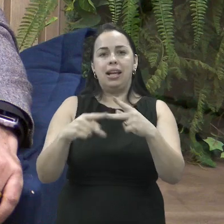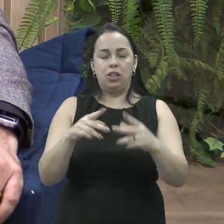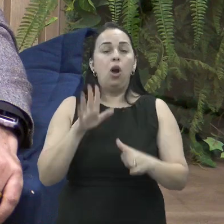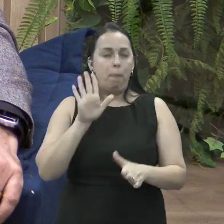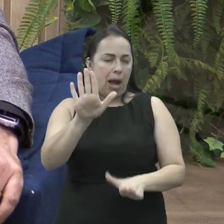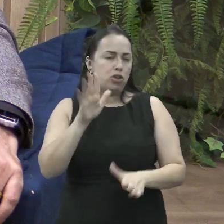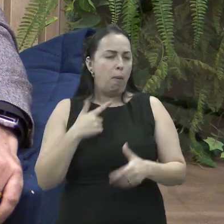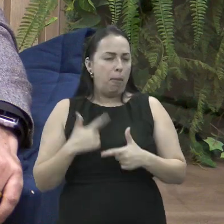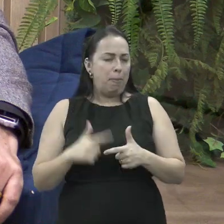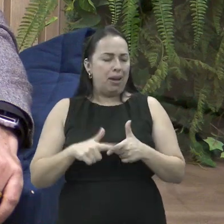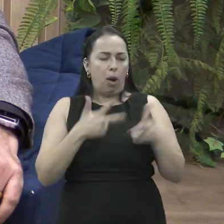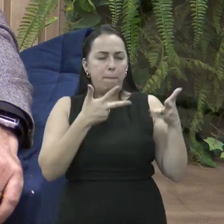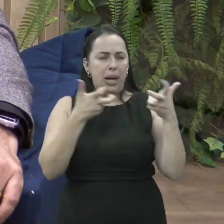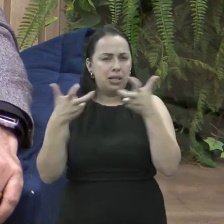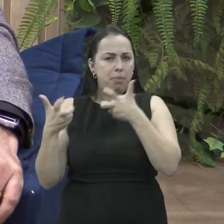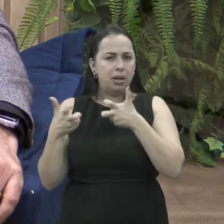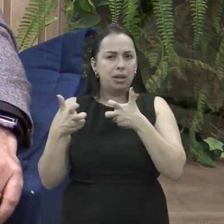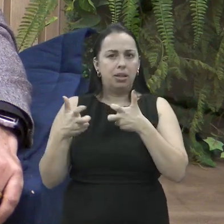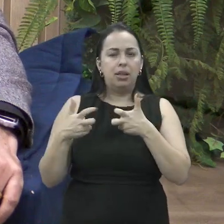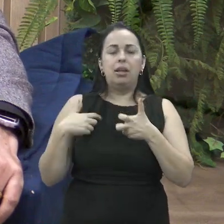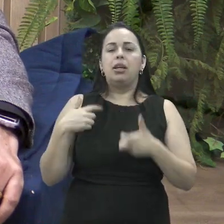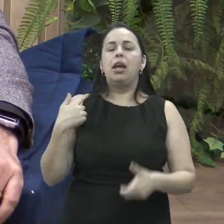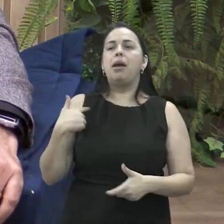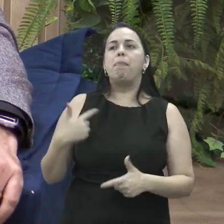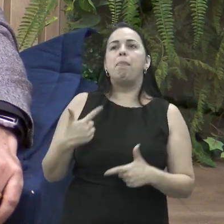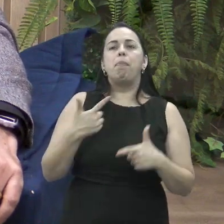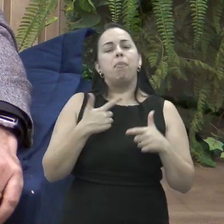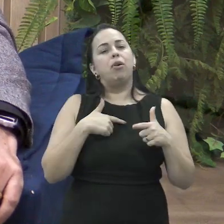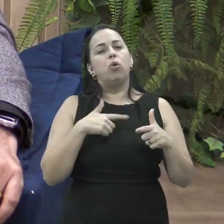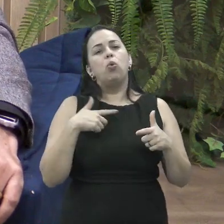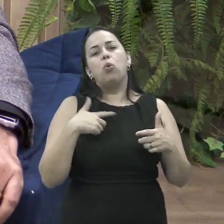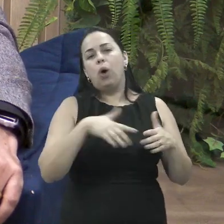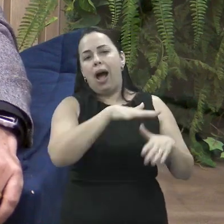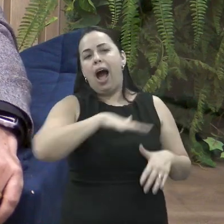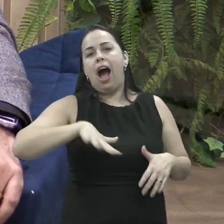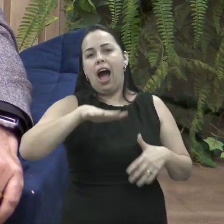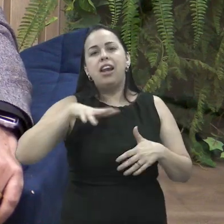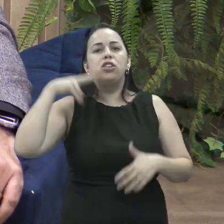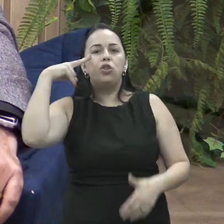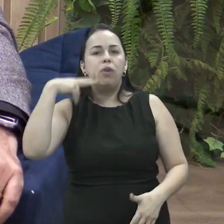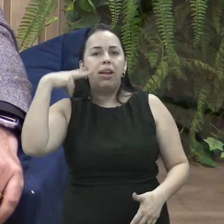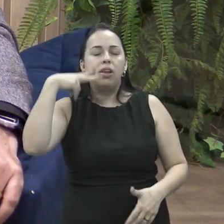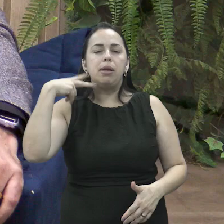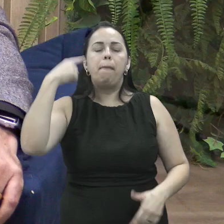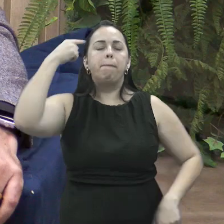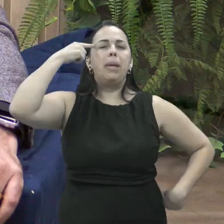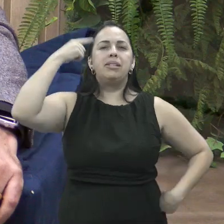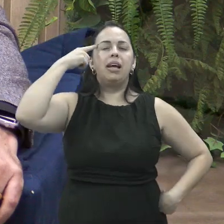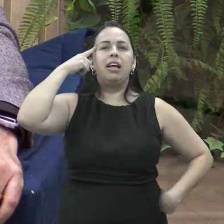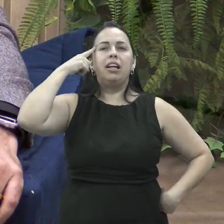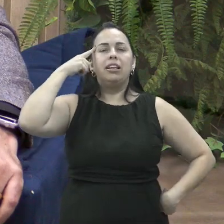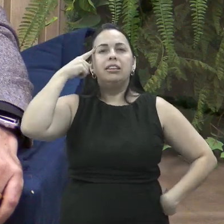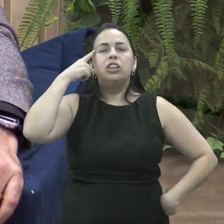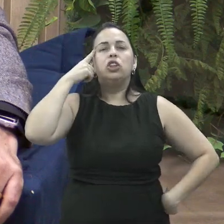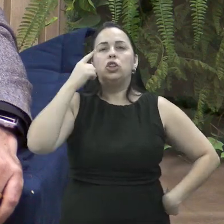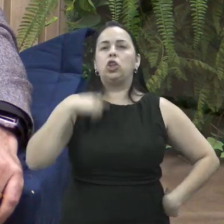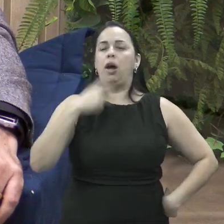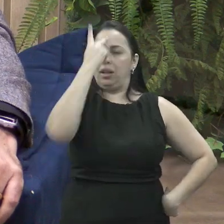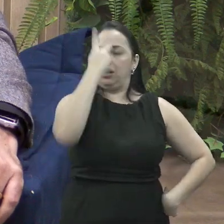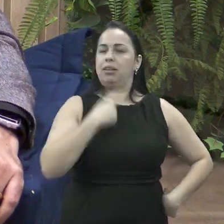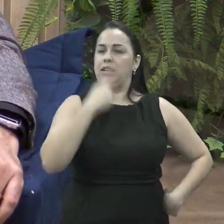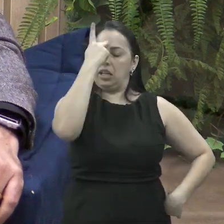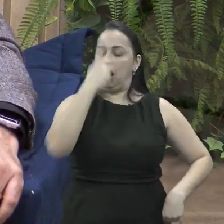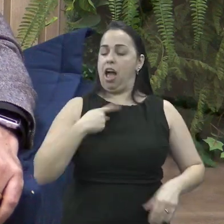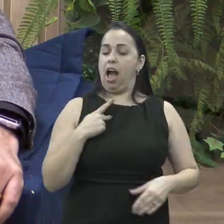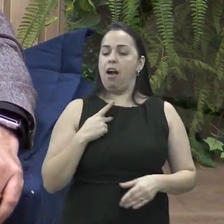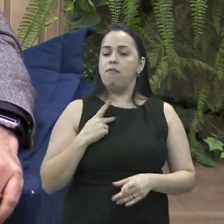grande problema, Dani, que eu vejo na política? Políticos que não pensam na cidade, não pensam na população, mas pensam na sua reeleição ou pensam no